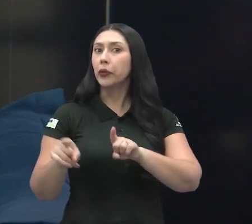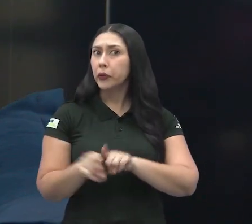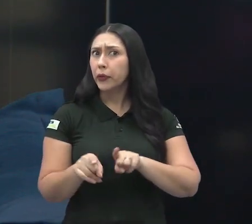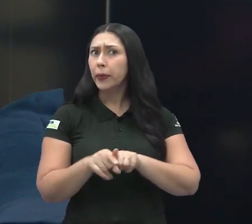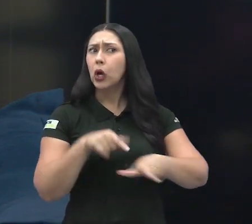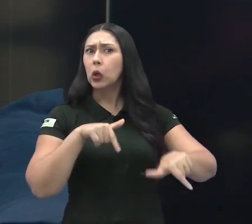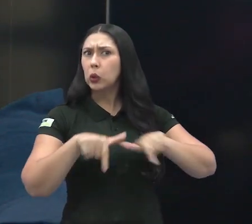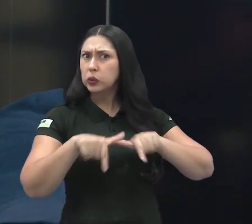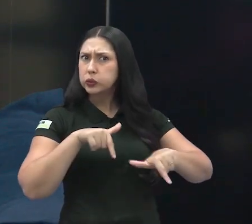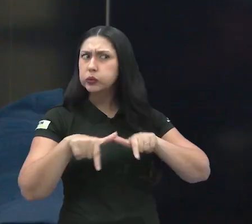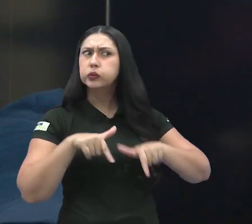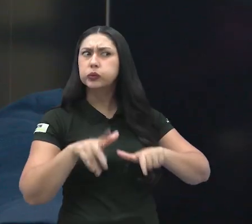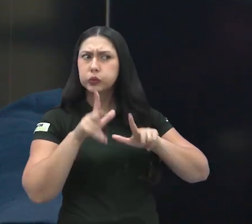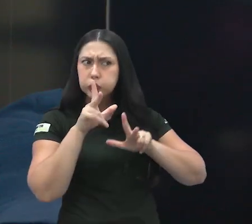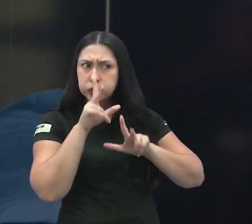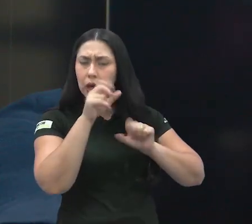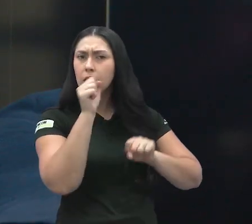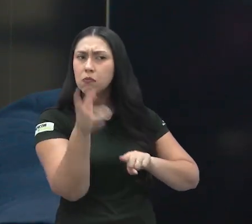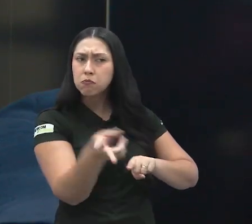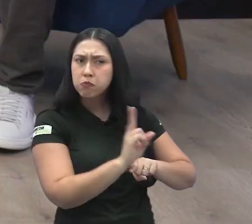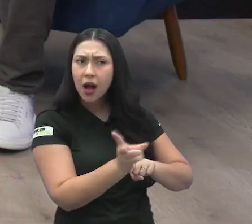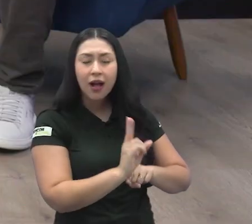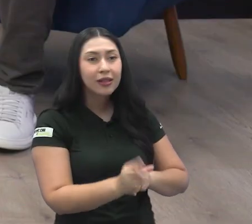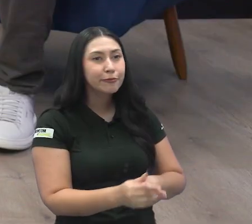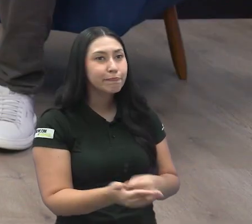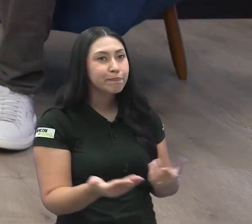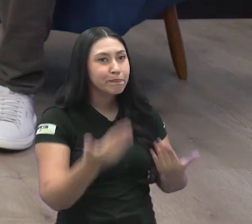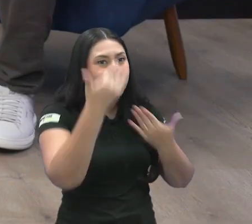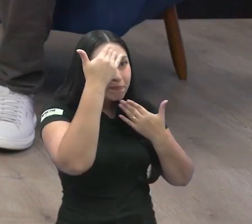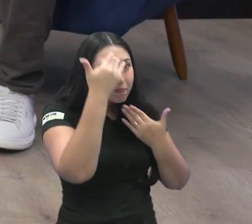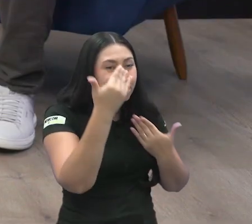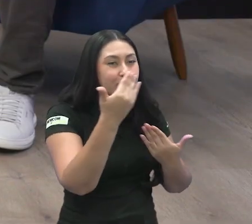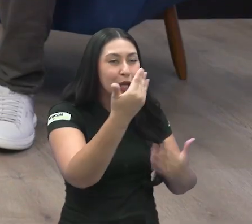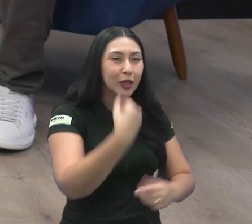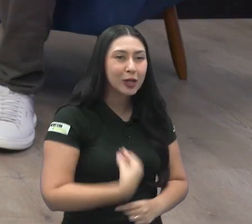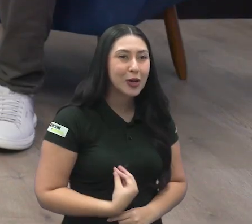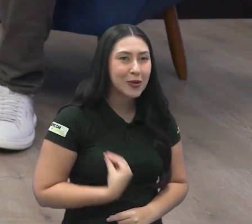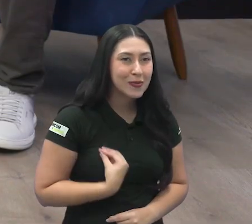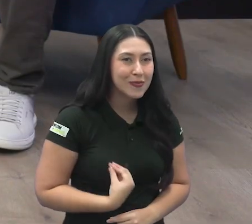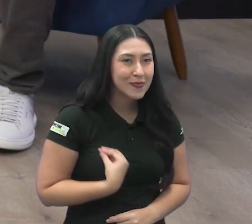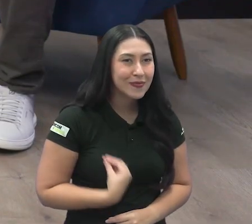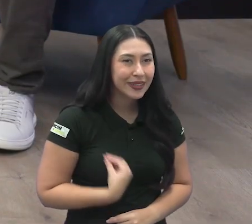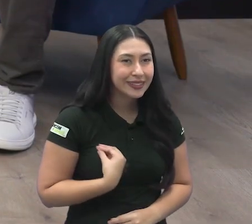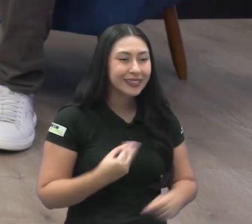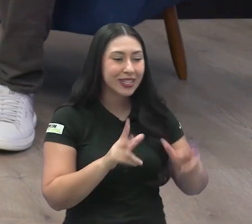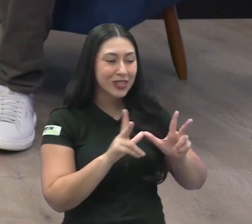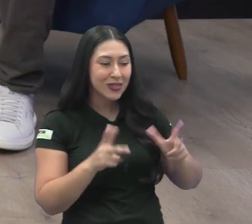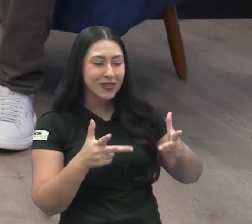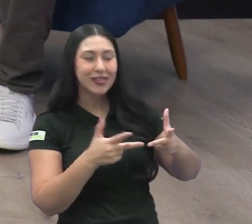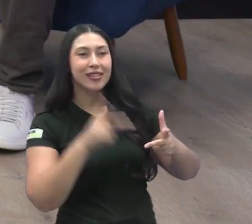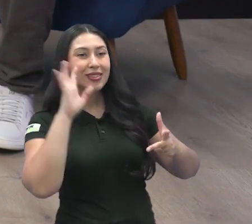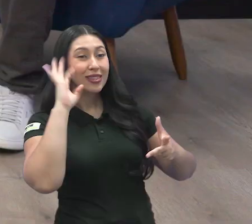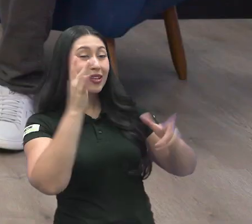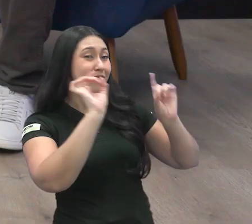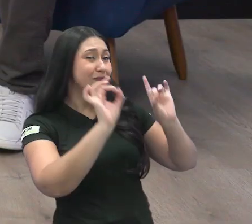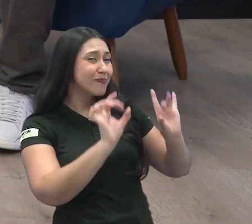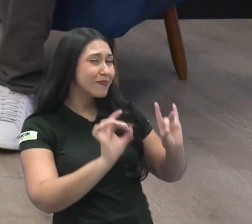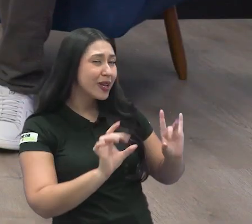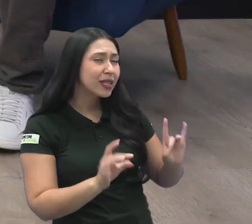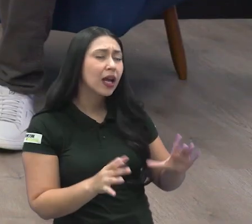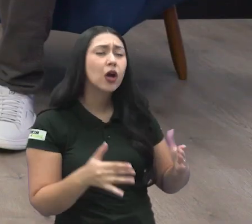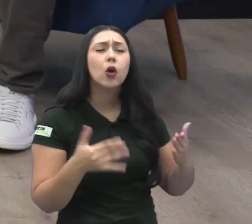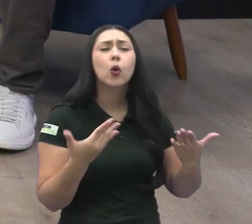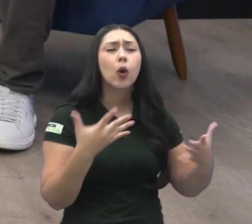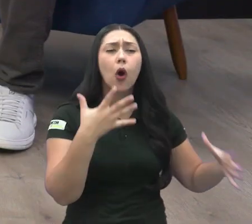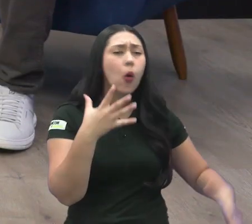trabalho de fiscalização. Vereador, obrigado pela presença aqui no Ação Parlamentar Especial. Qual que é o